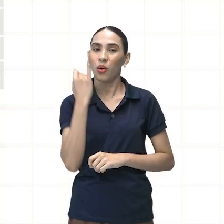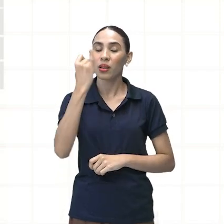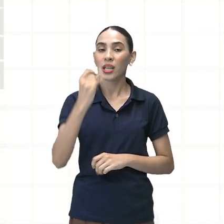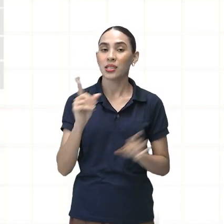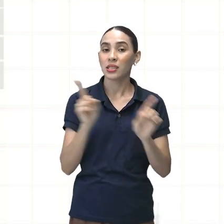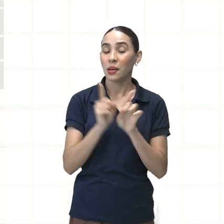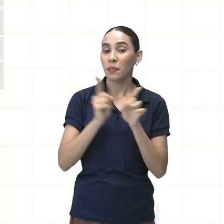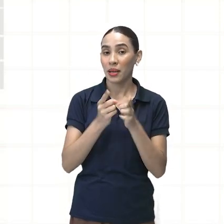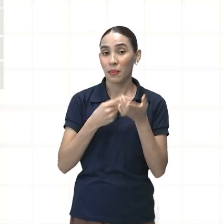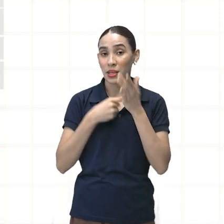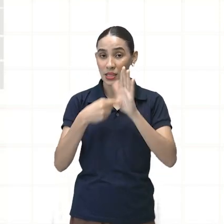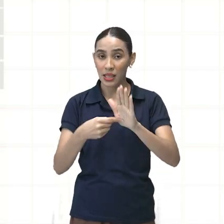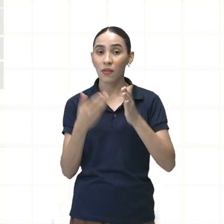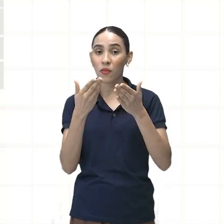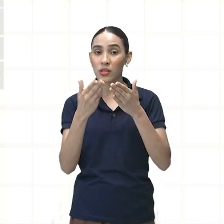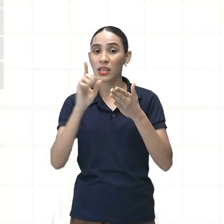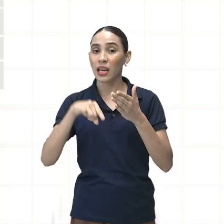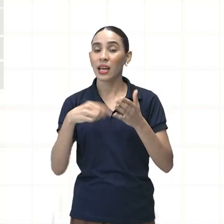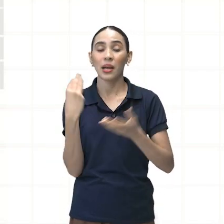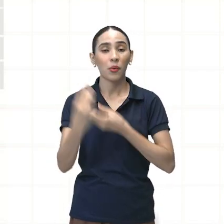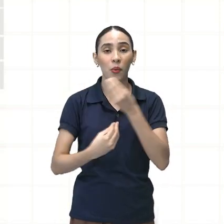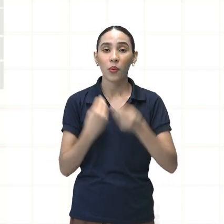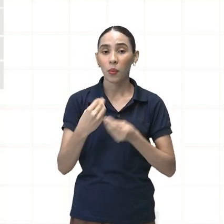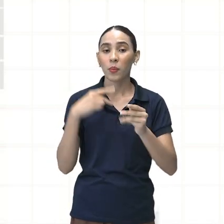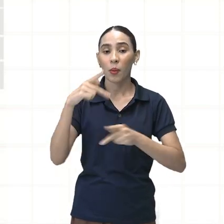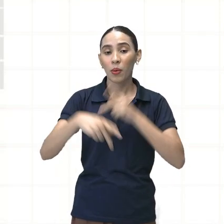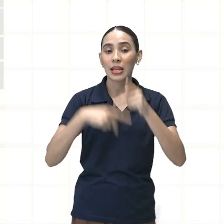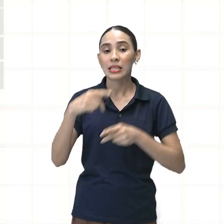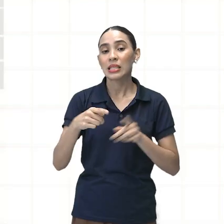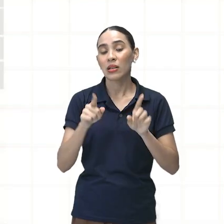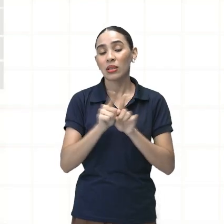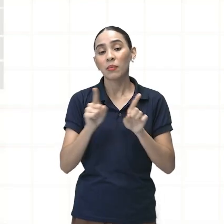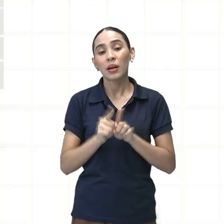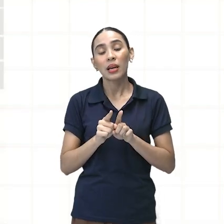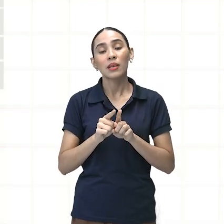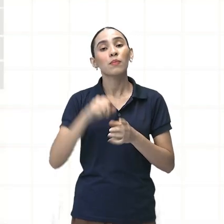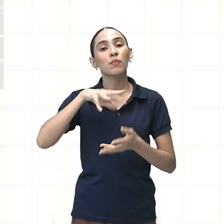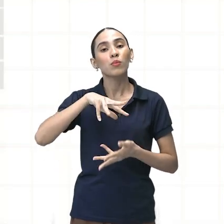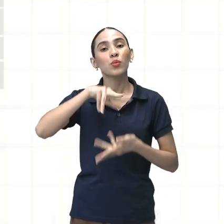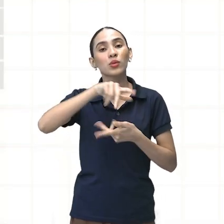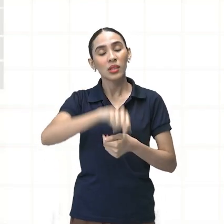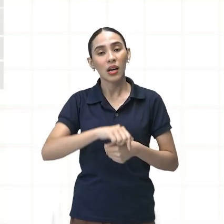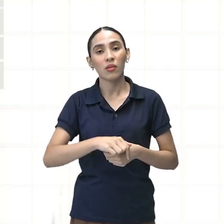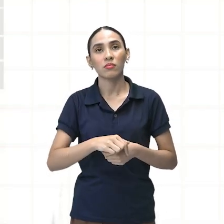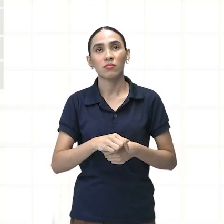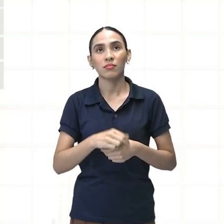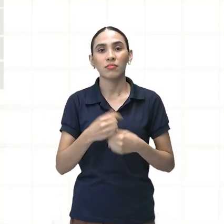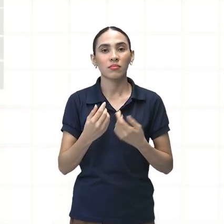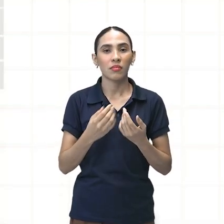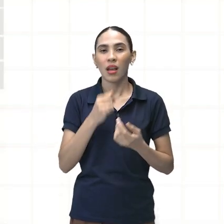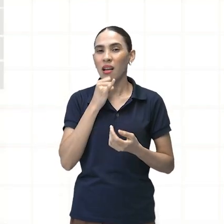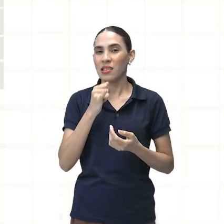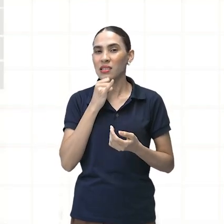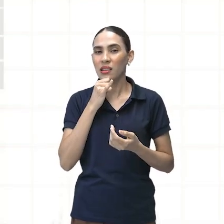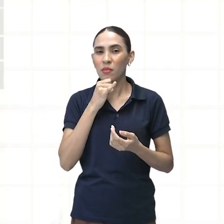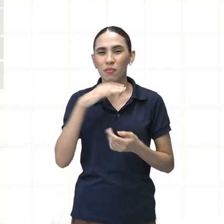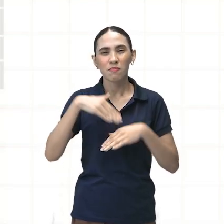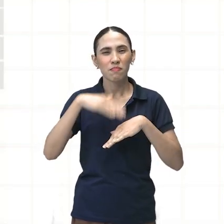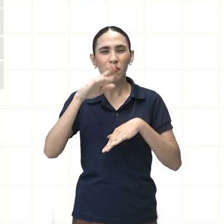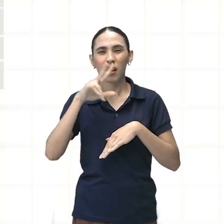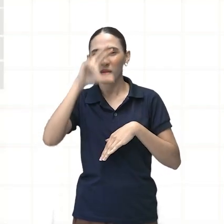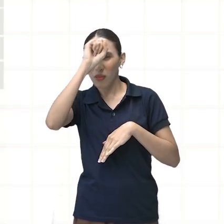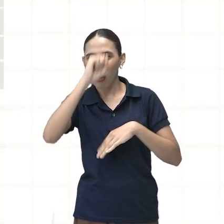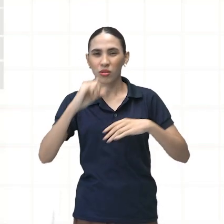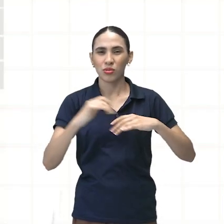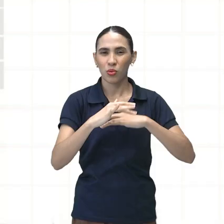aqui para vocês, que é sobre como a população mundial, ela foi se tornando